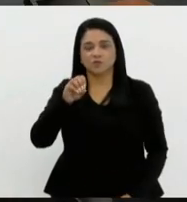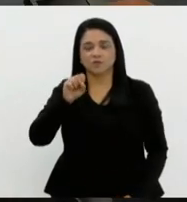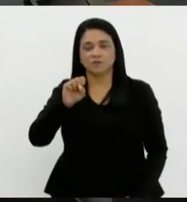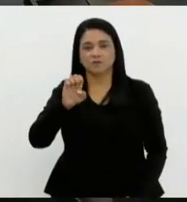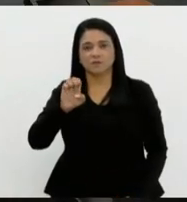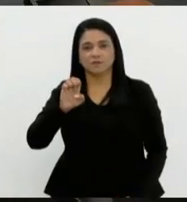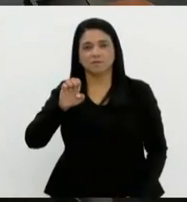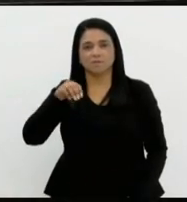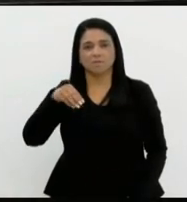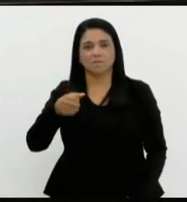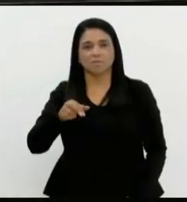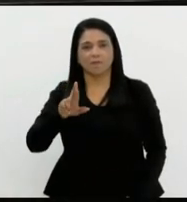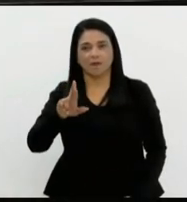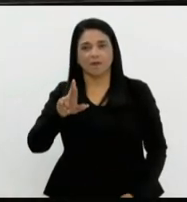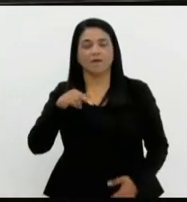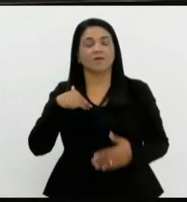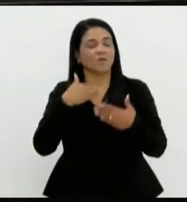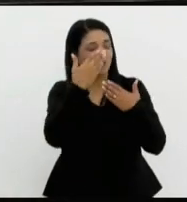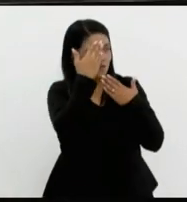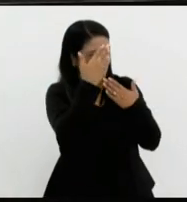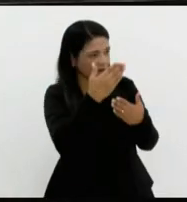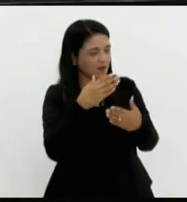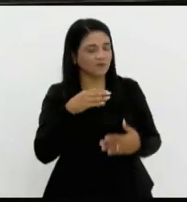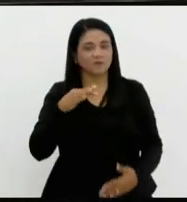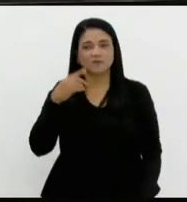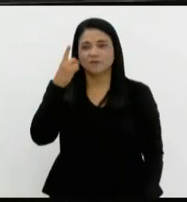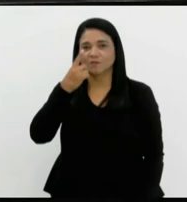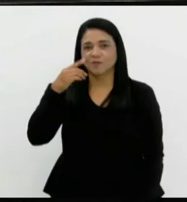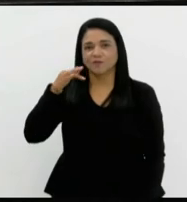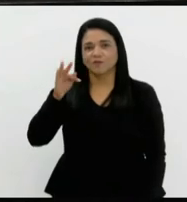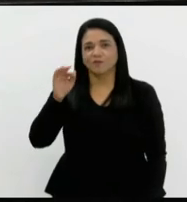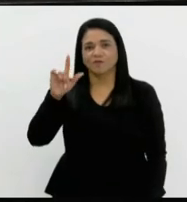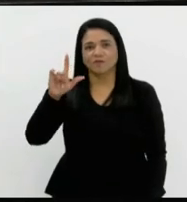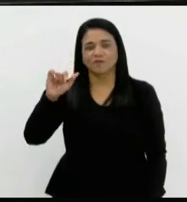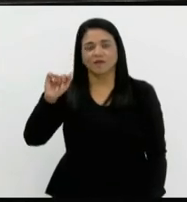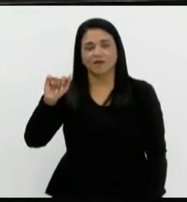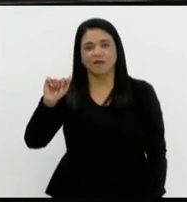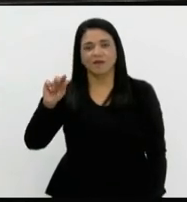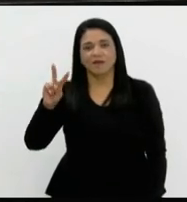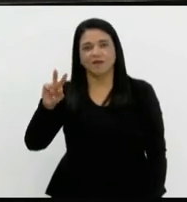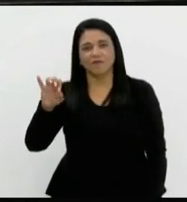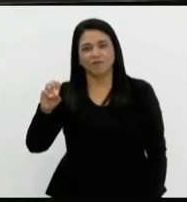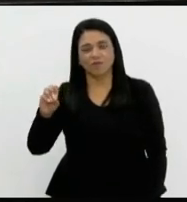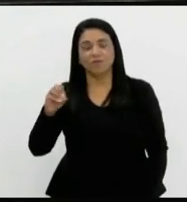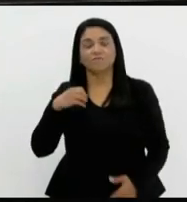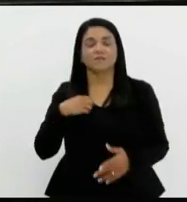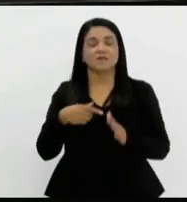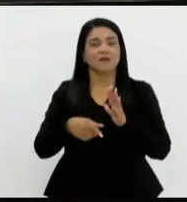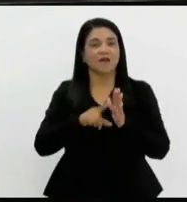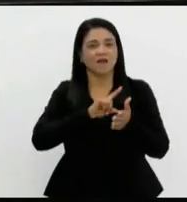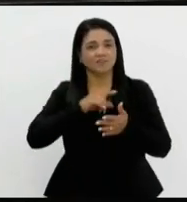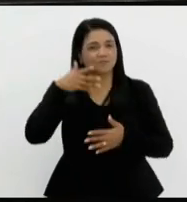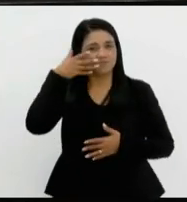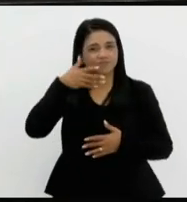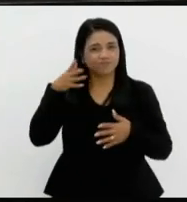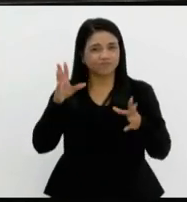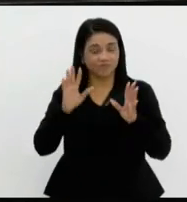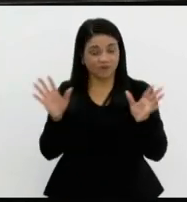Professor Josemar. Obrigado, Flávio. Antes de fazer minha fala do expediente final, que